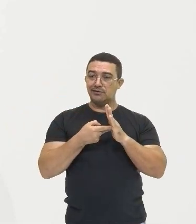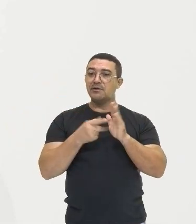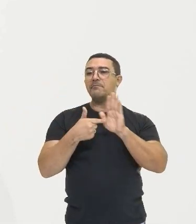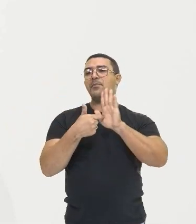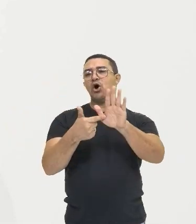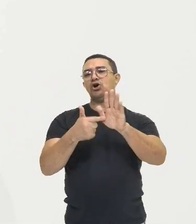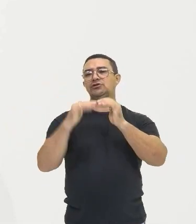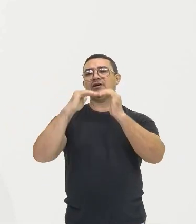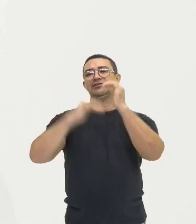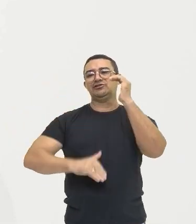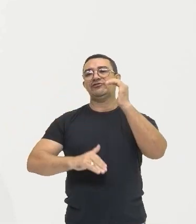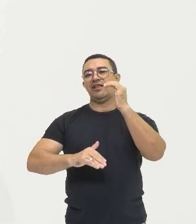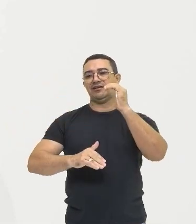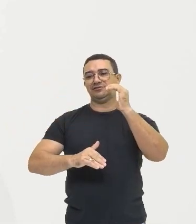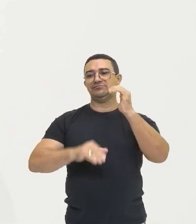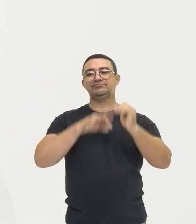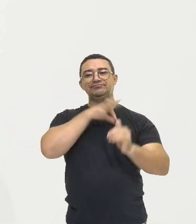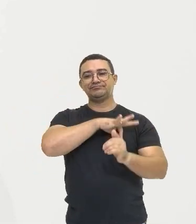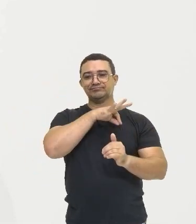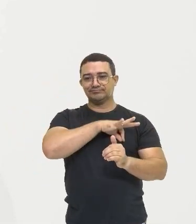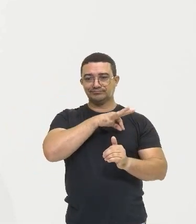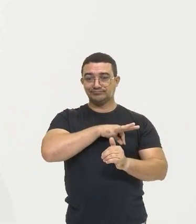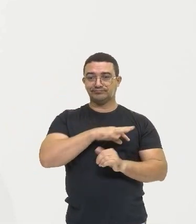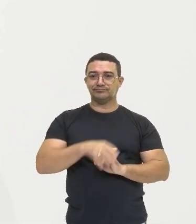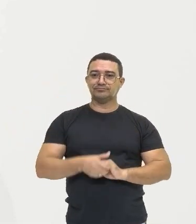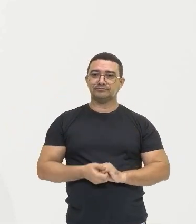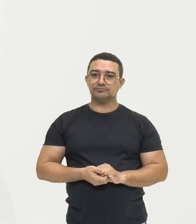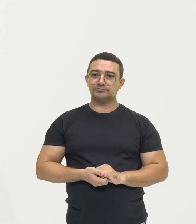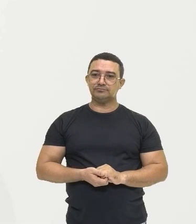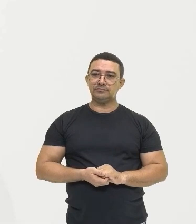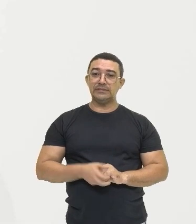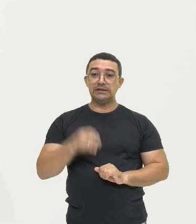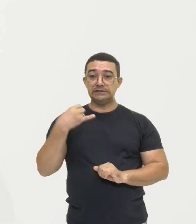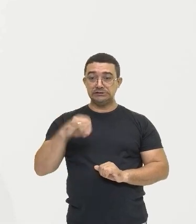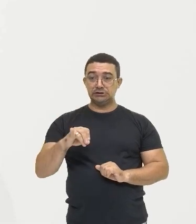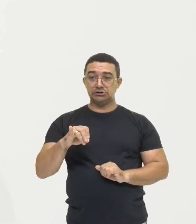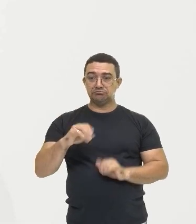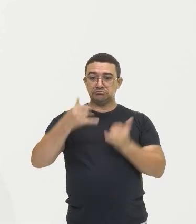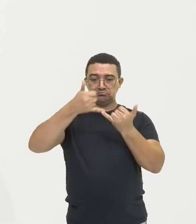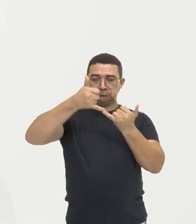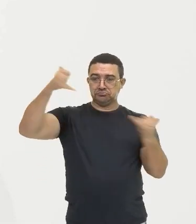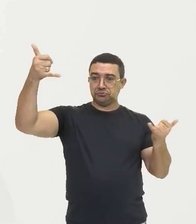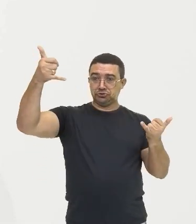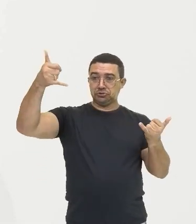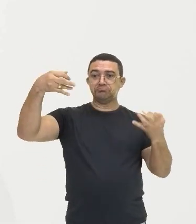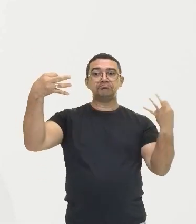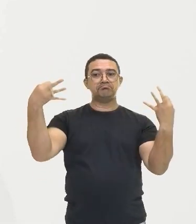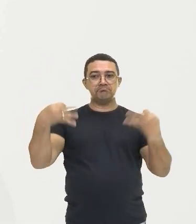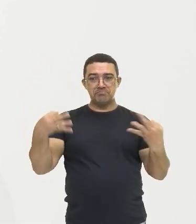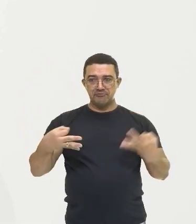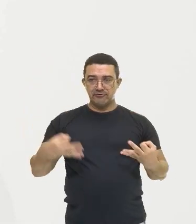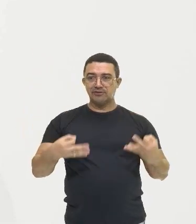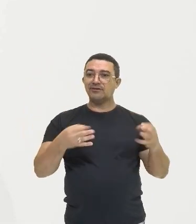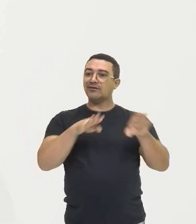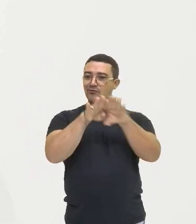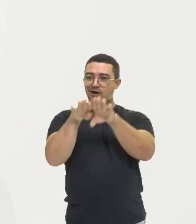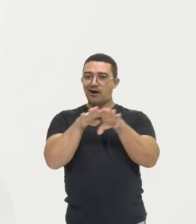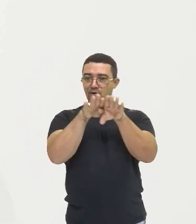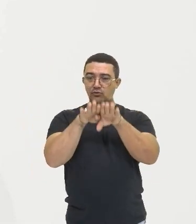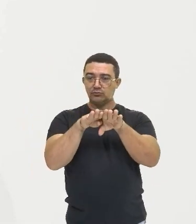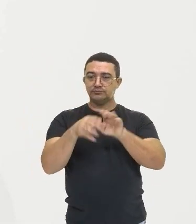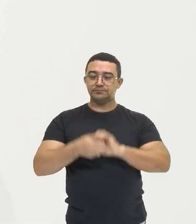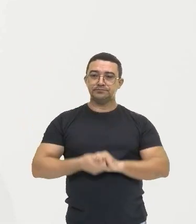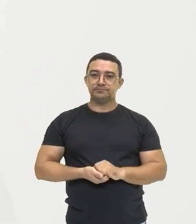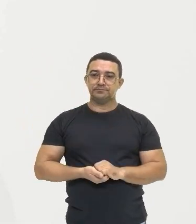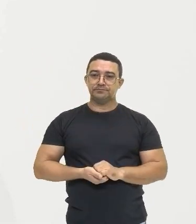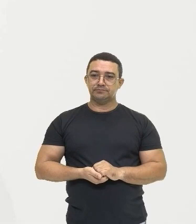desigualdade. Então, se o país tiver uma linha reta aqui, significa dizer que a distribuição de renda é mais igualitária. Vou traçar